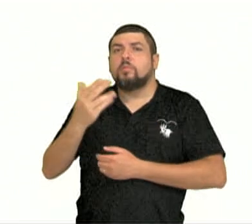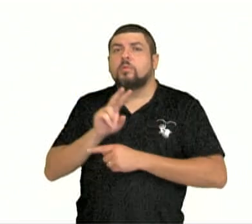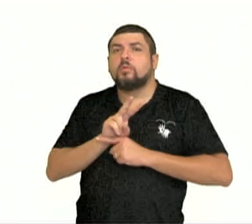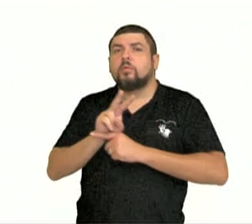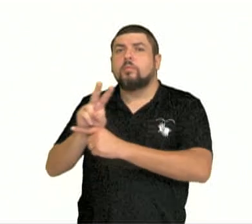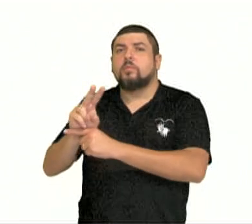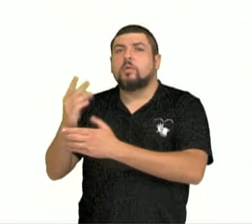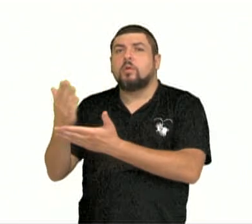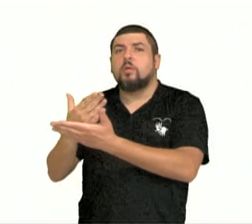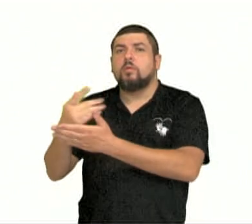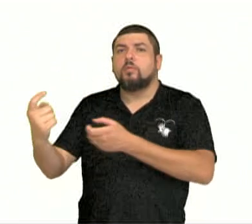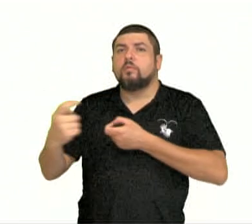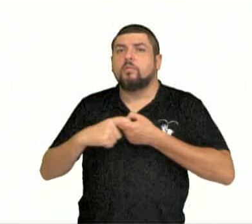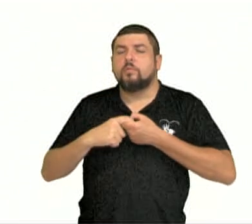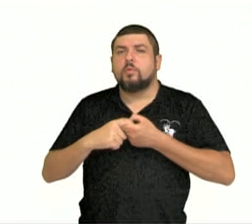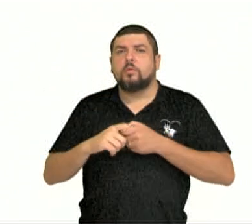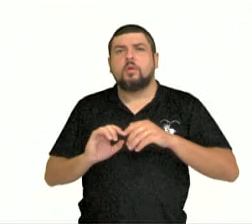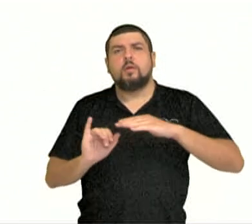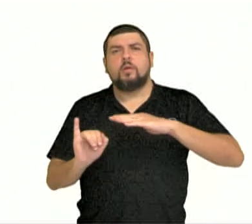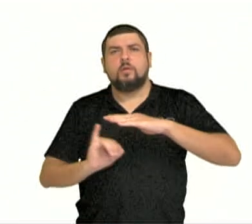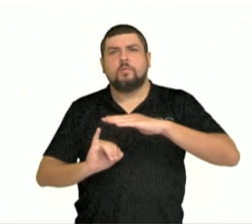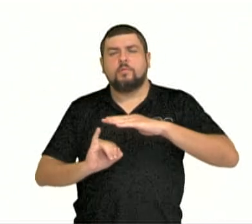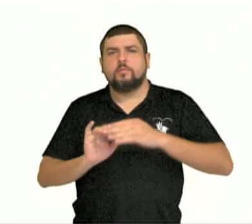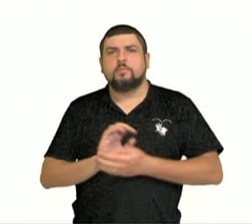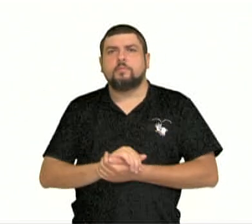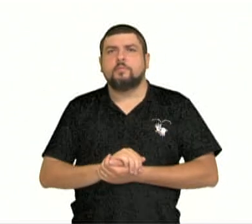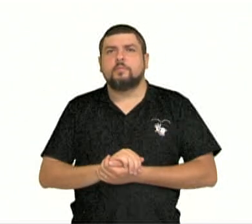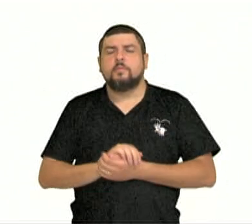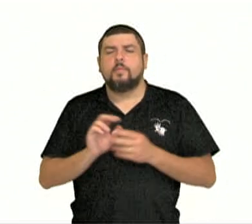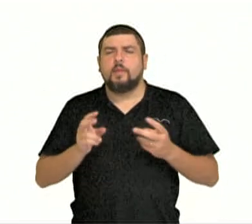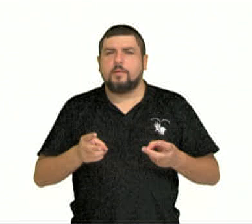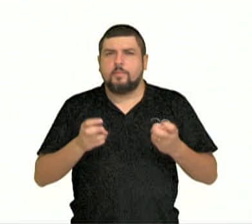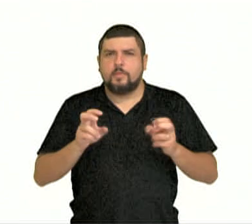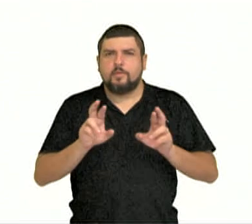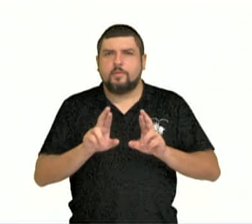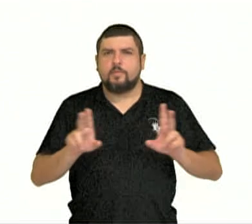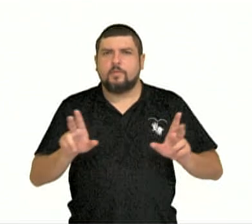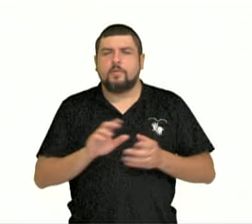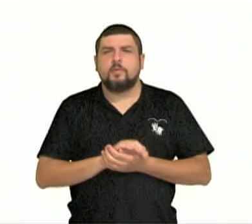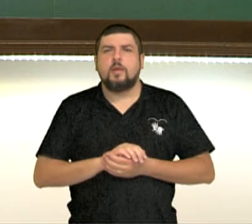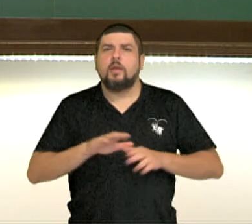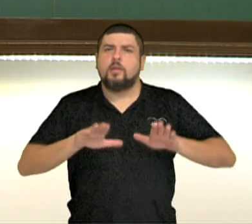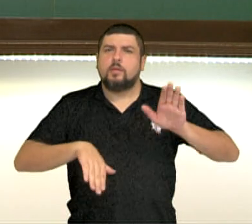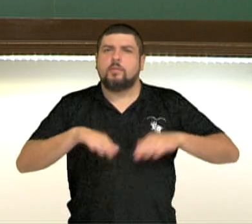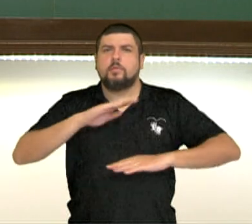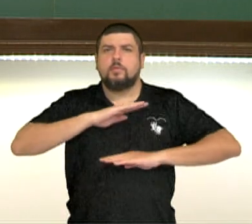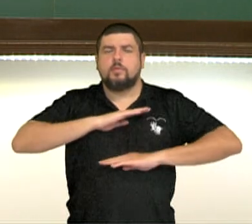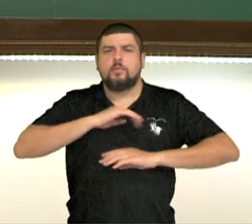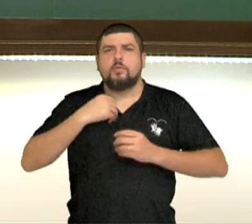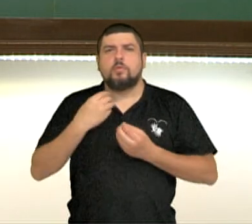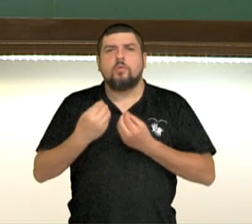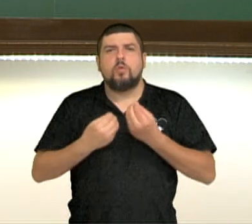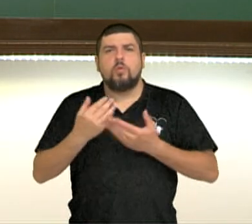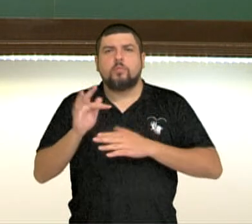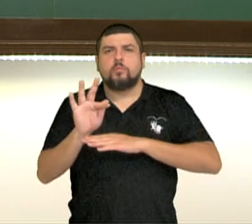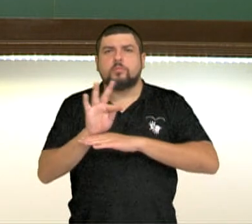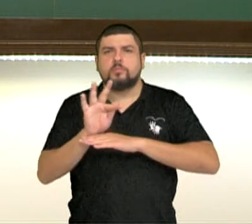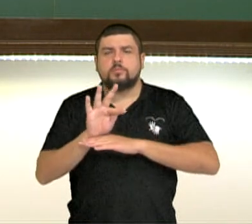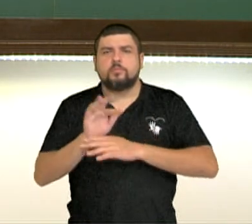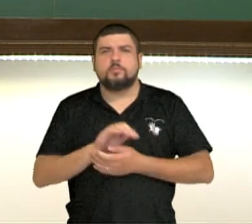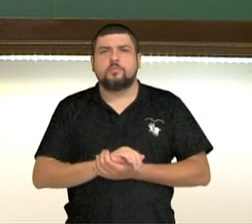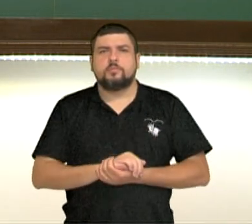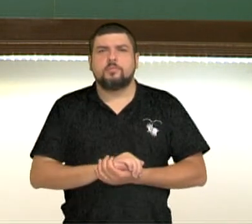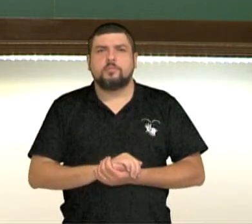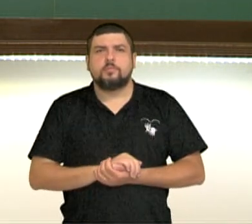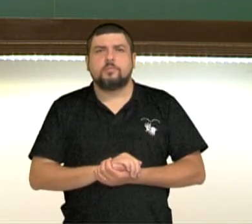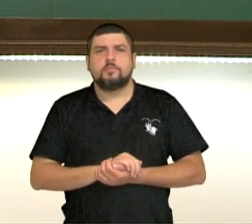emprestado. Informal. Percebeu a diferença? Claro, da situação, um tipo de formalidade.